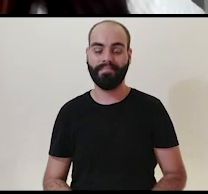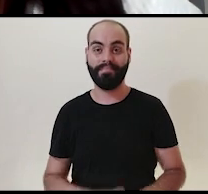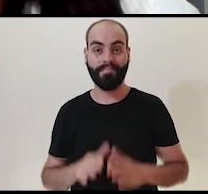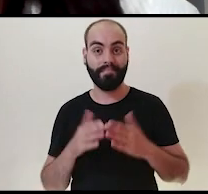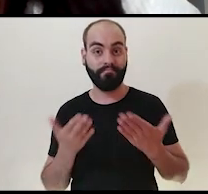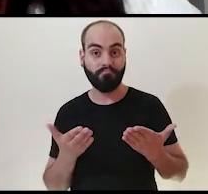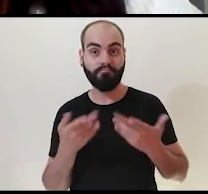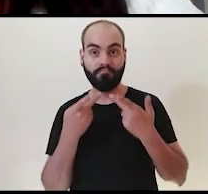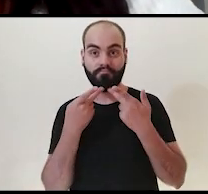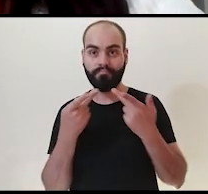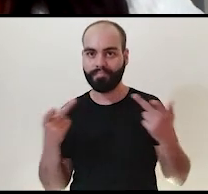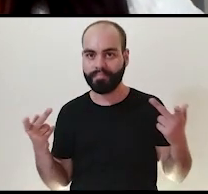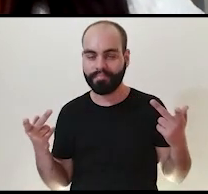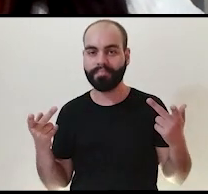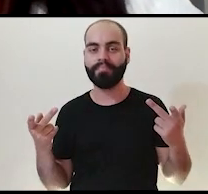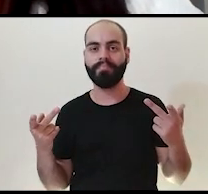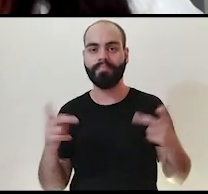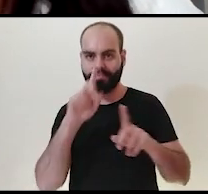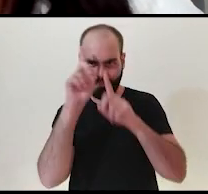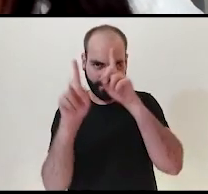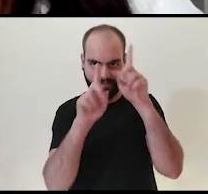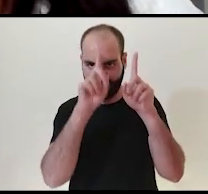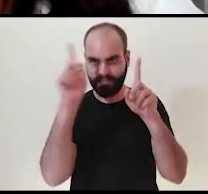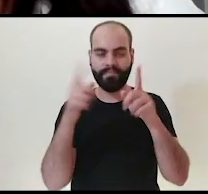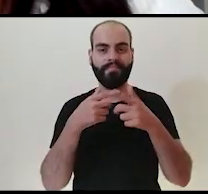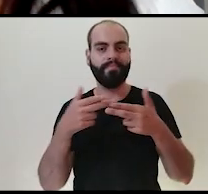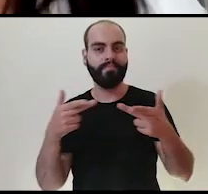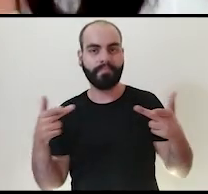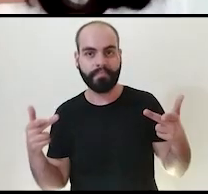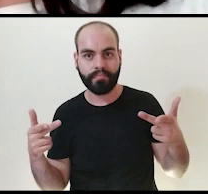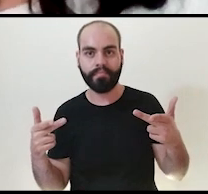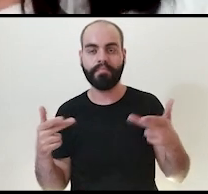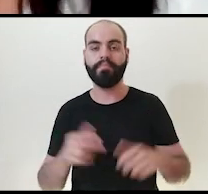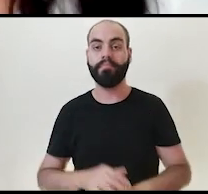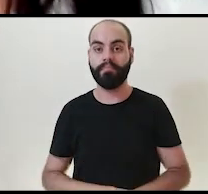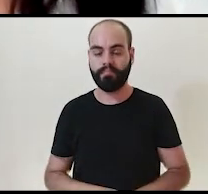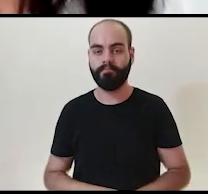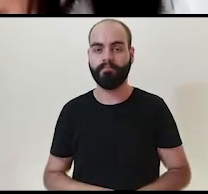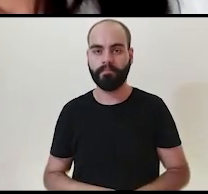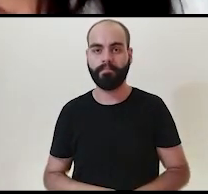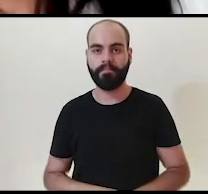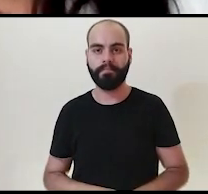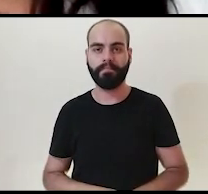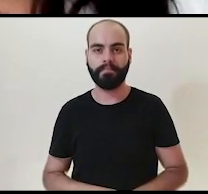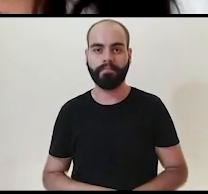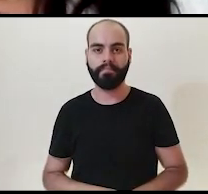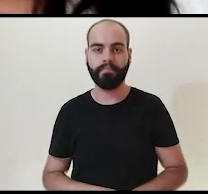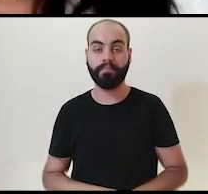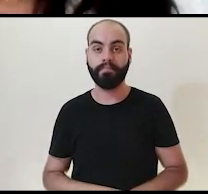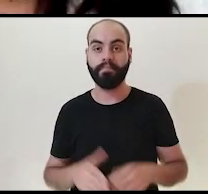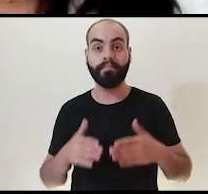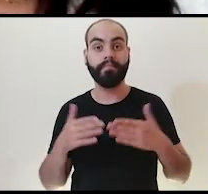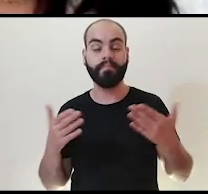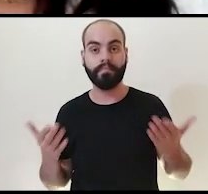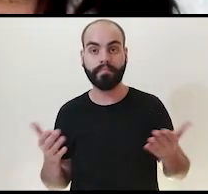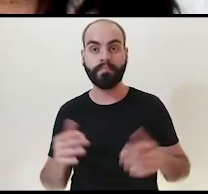Bom, aí eu falei, né, da criatividade, abusar da criatividade, tinha adiantado esse item. Sim. E